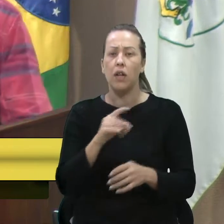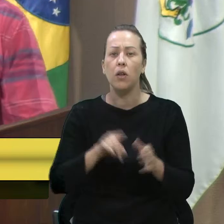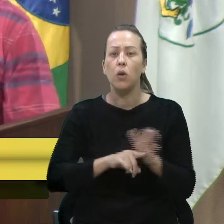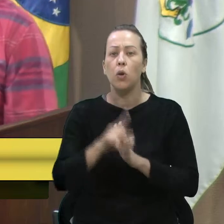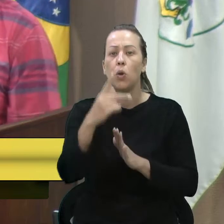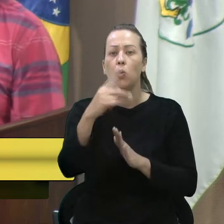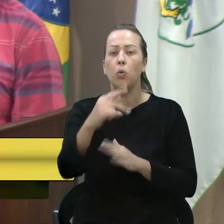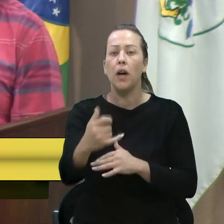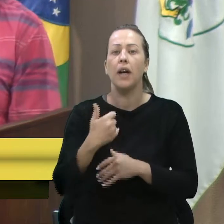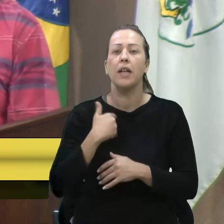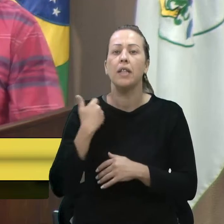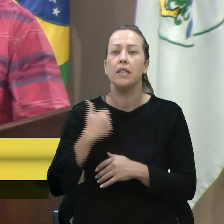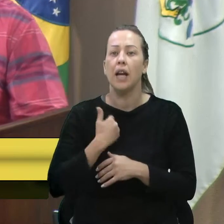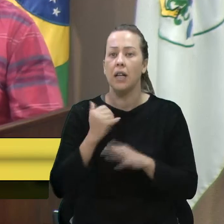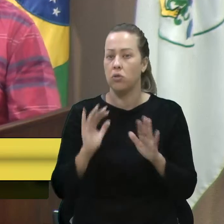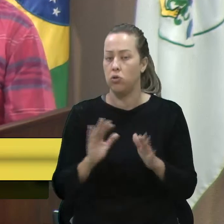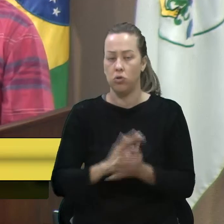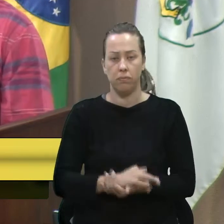sua idade.